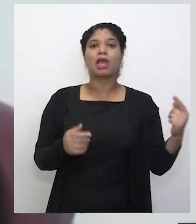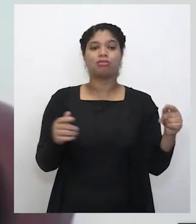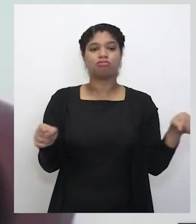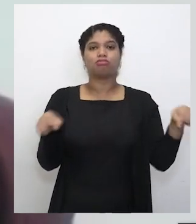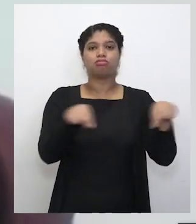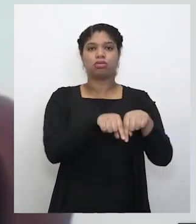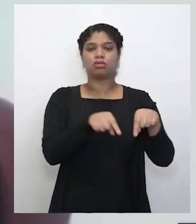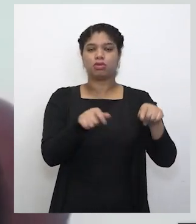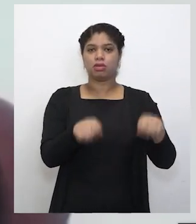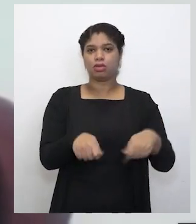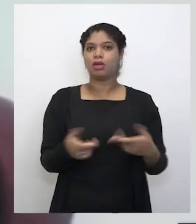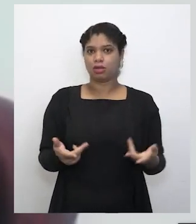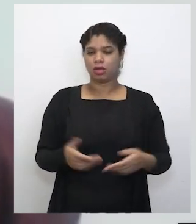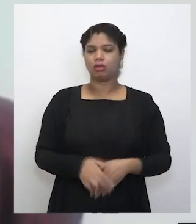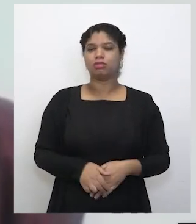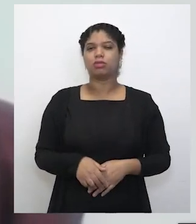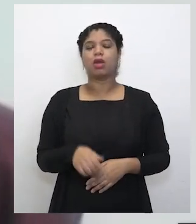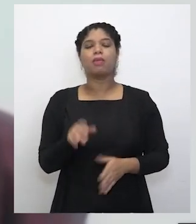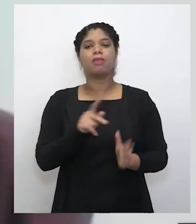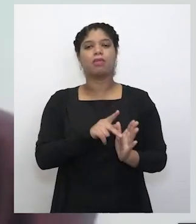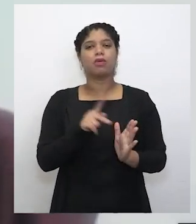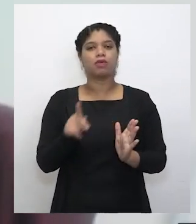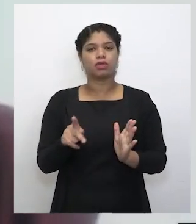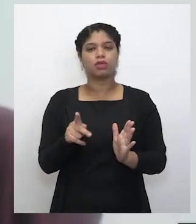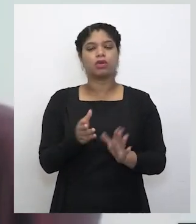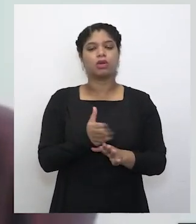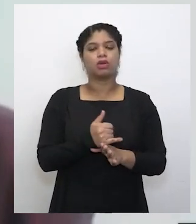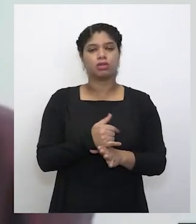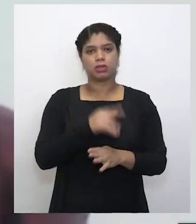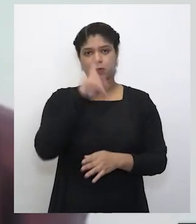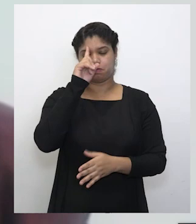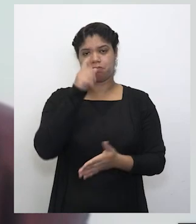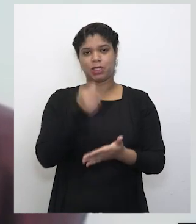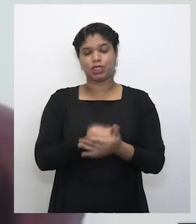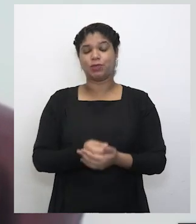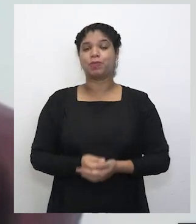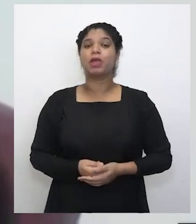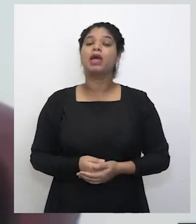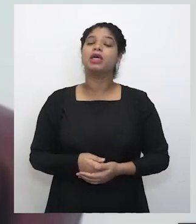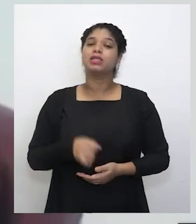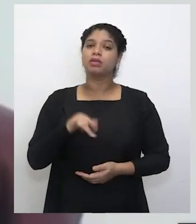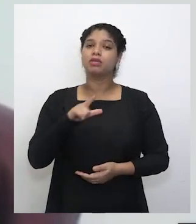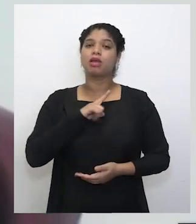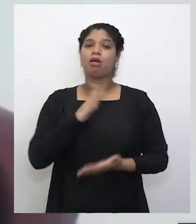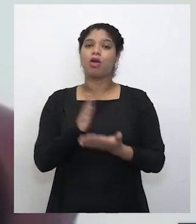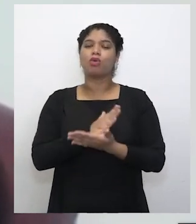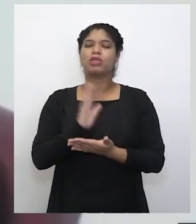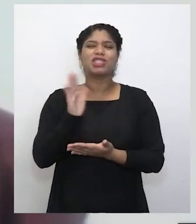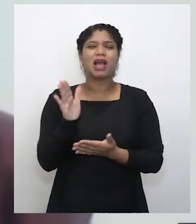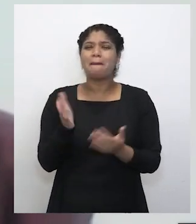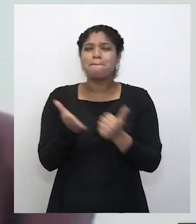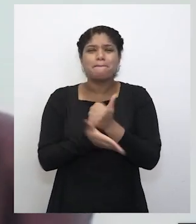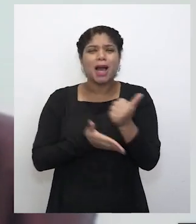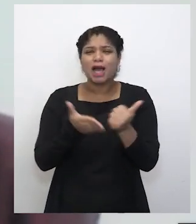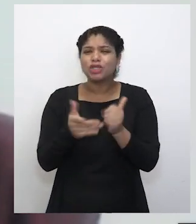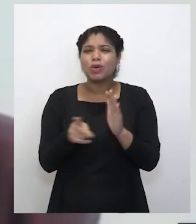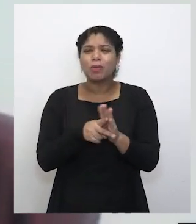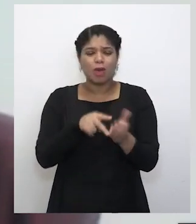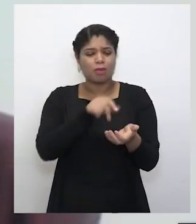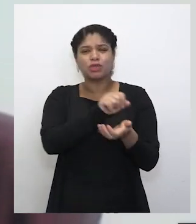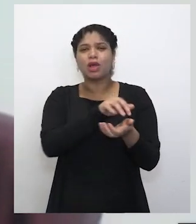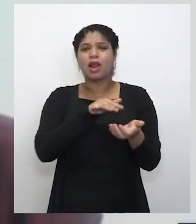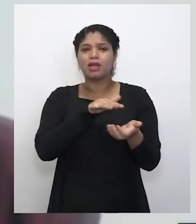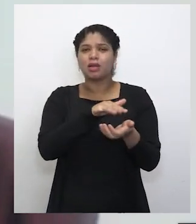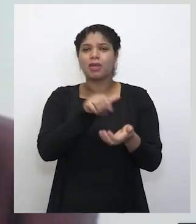No caso dos que já atingiram a base alfabética, as reflexões podem avançar um